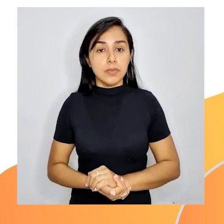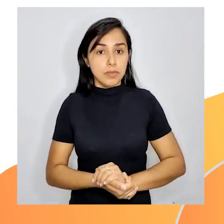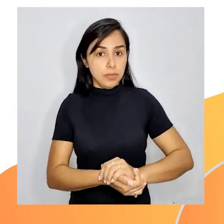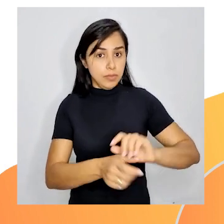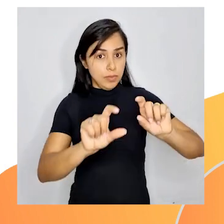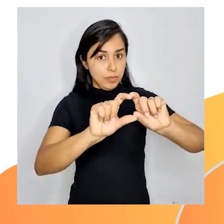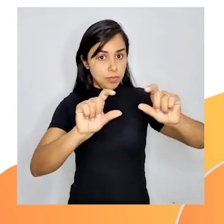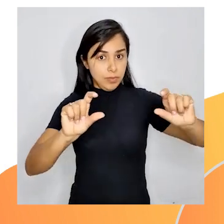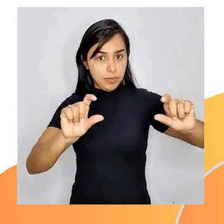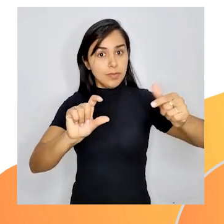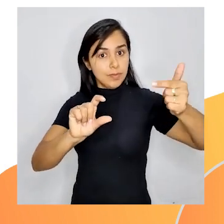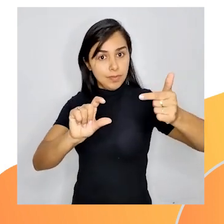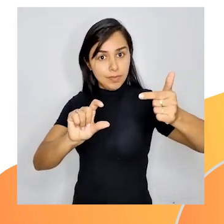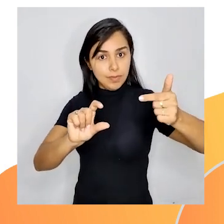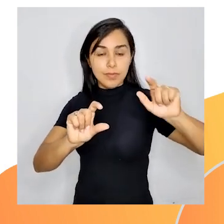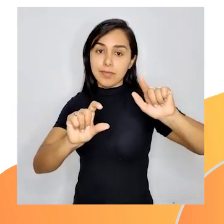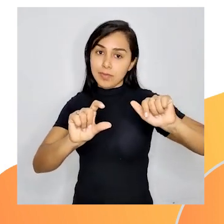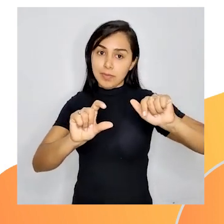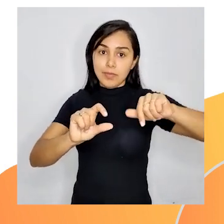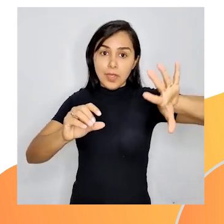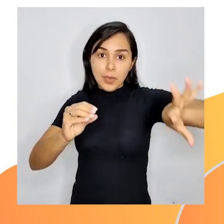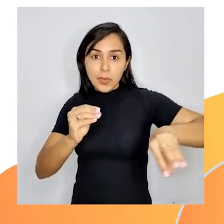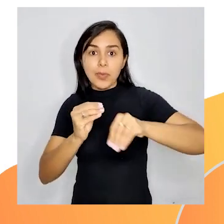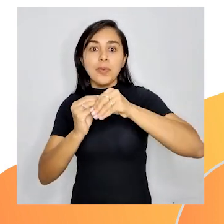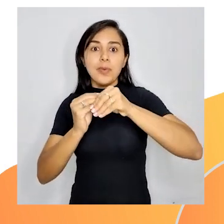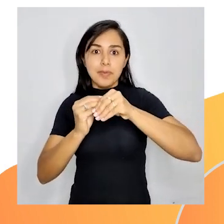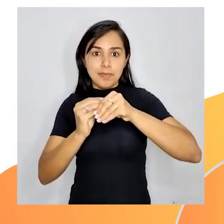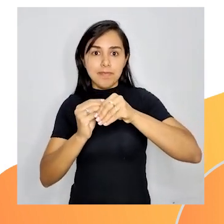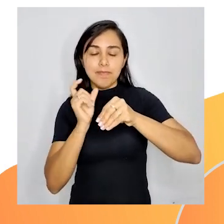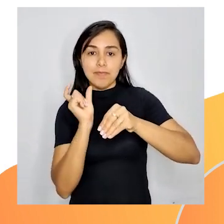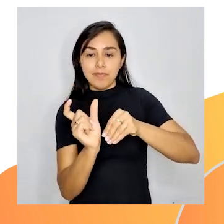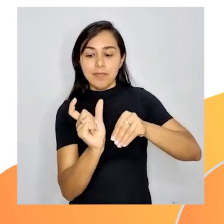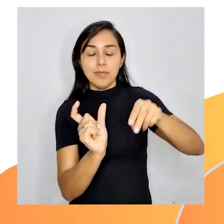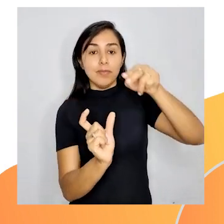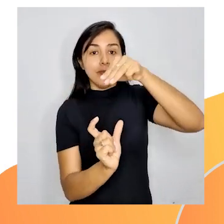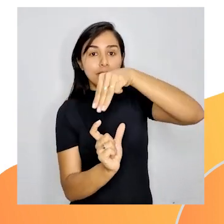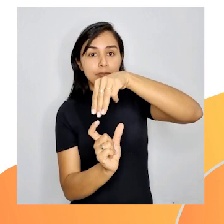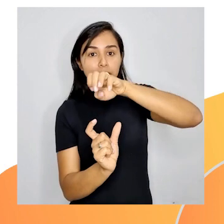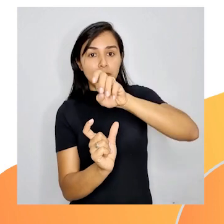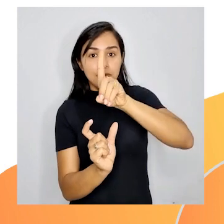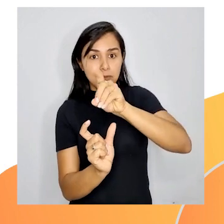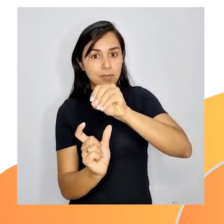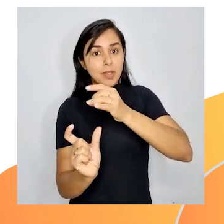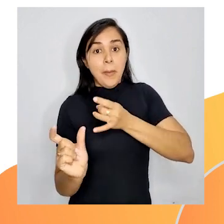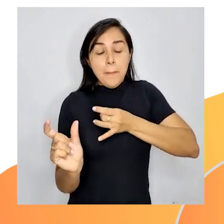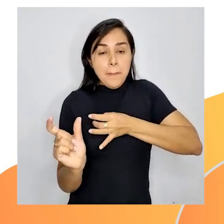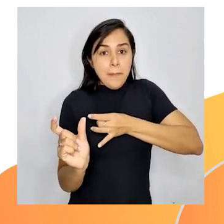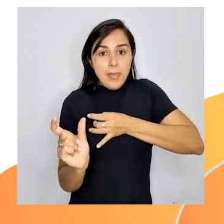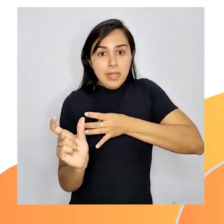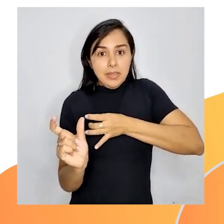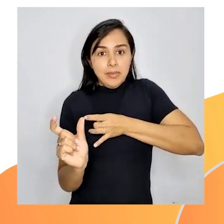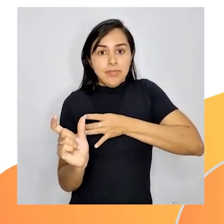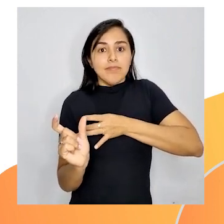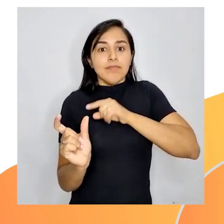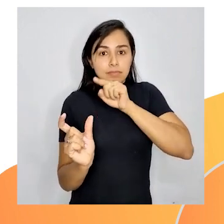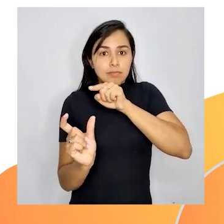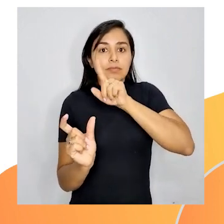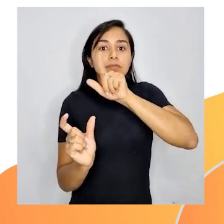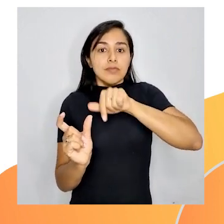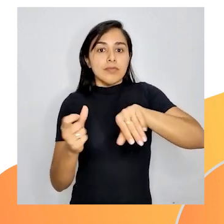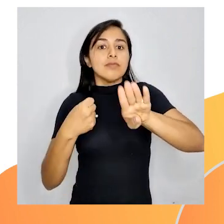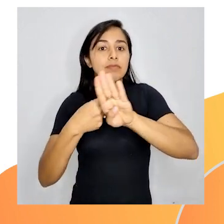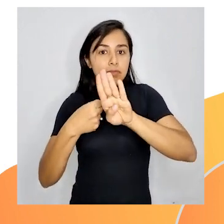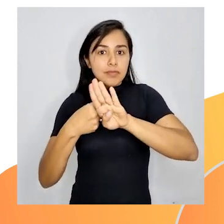está funcionando como um complemento da palavra medo, né? A palavra medo, vocês viram que é um nome.